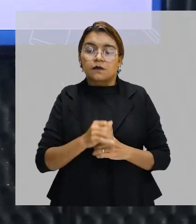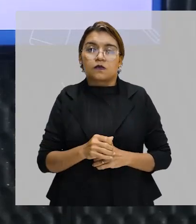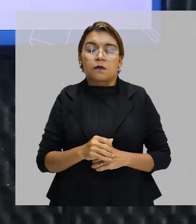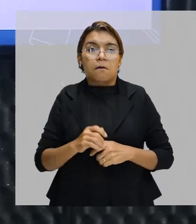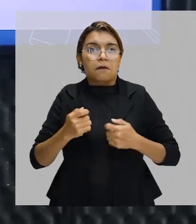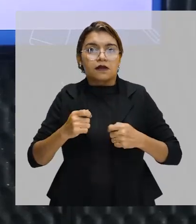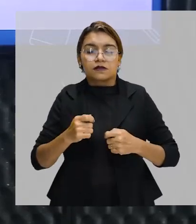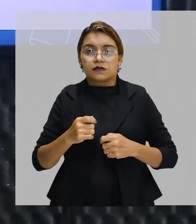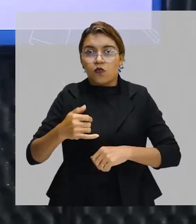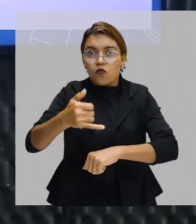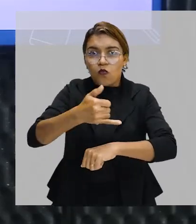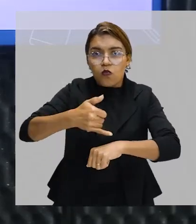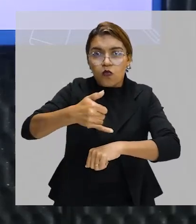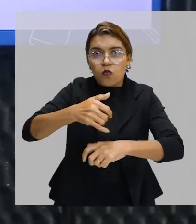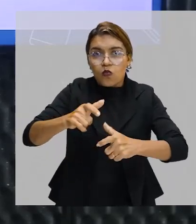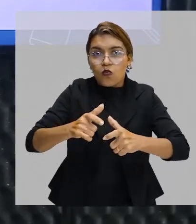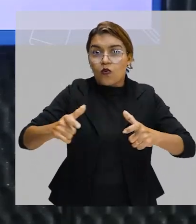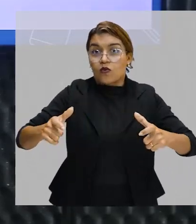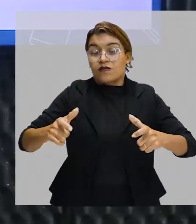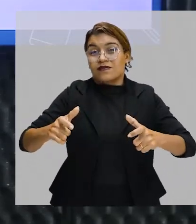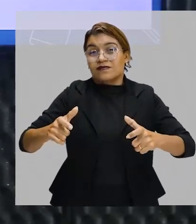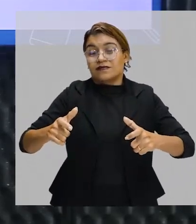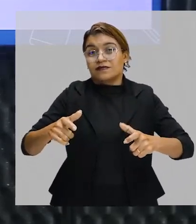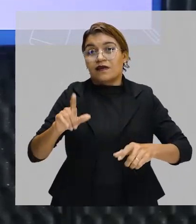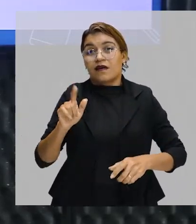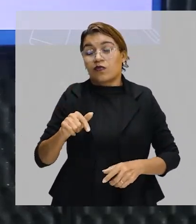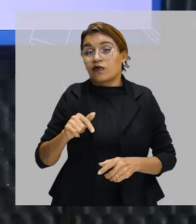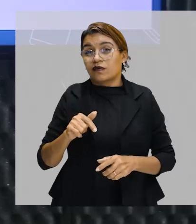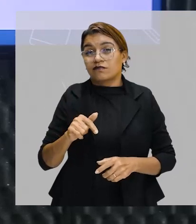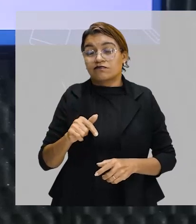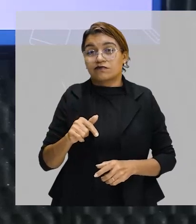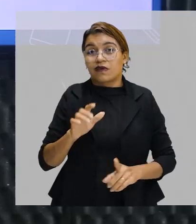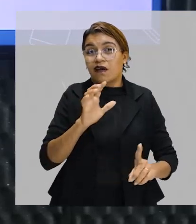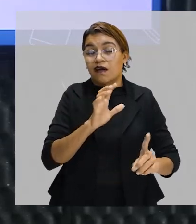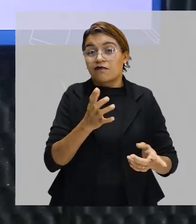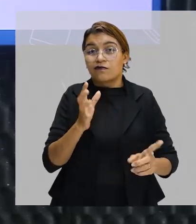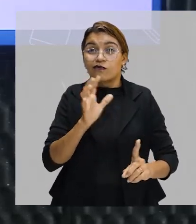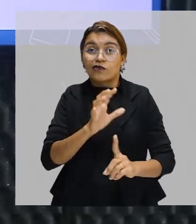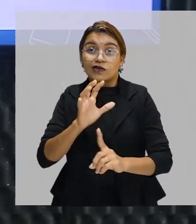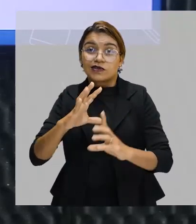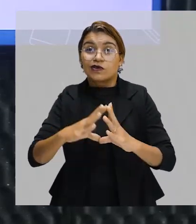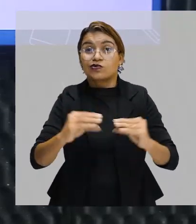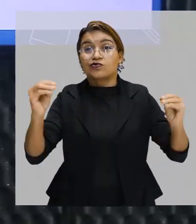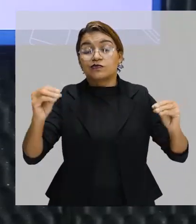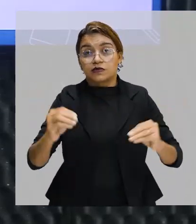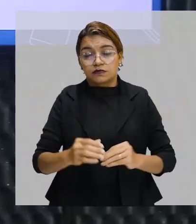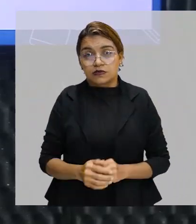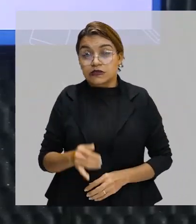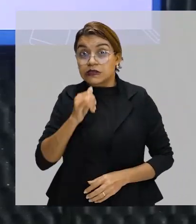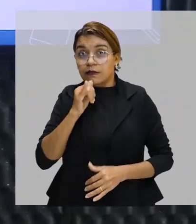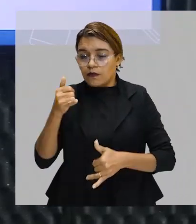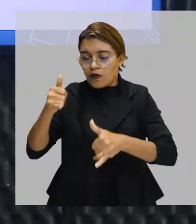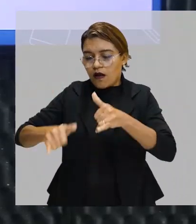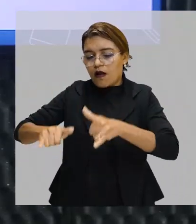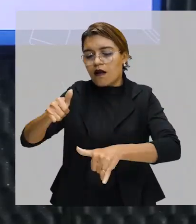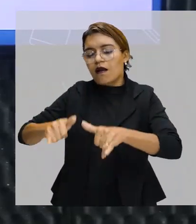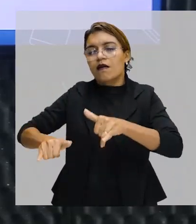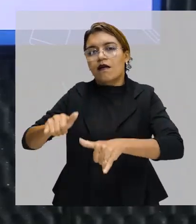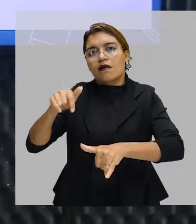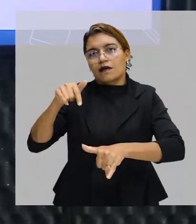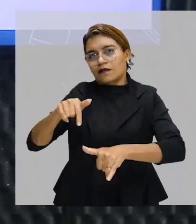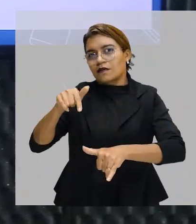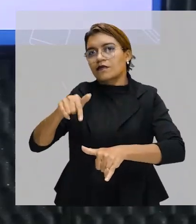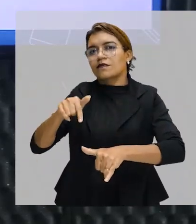por esses óleos essenciais pode levar à extinção, certo? A química entra